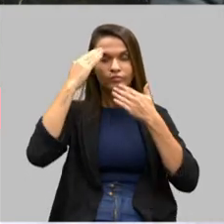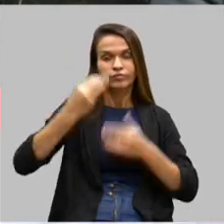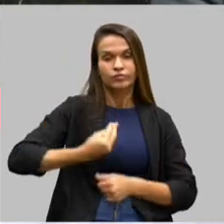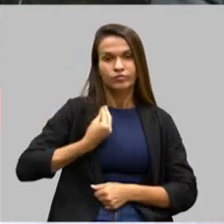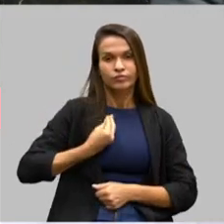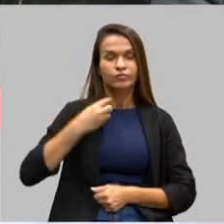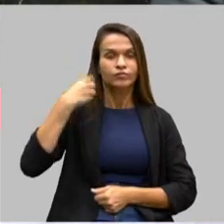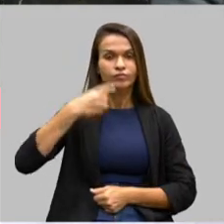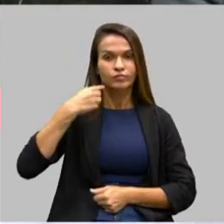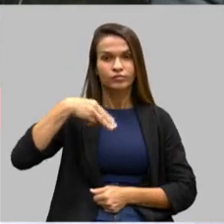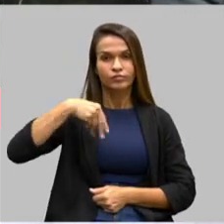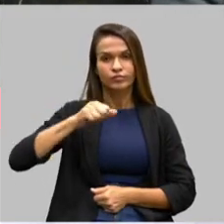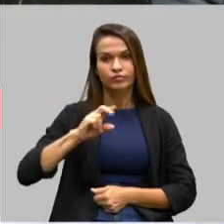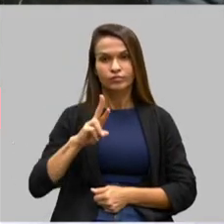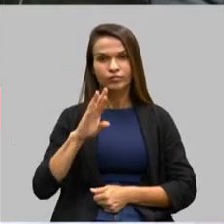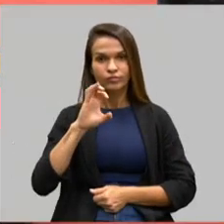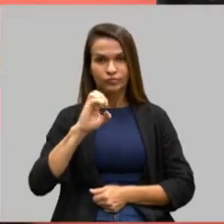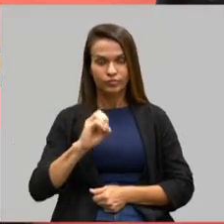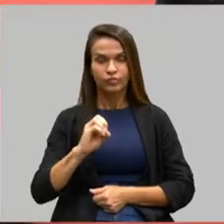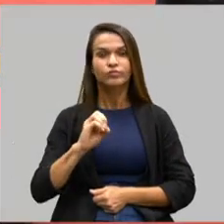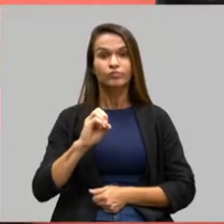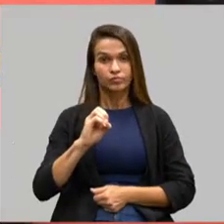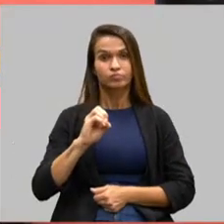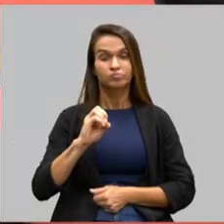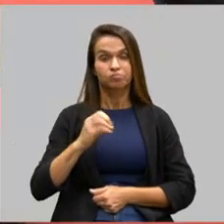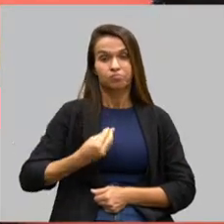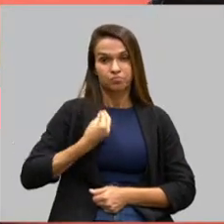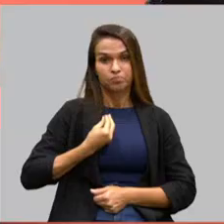do deputado Mauro Tramonte, que se faz